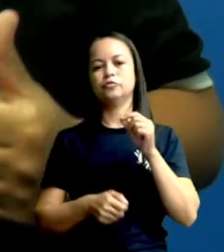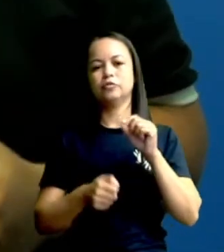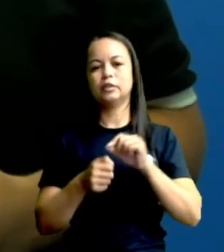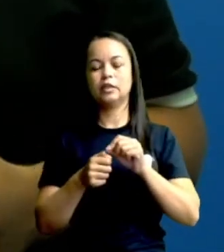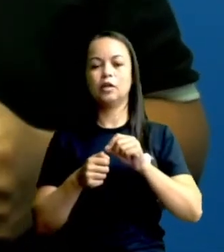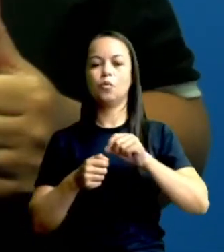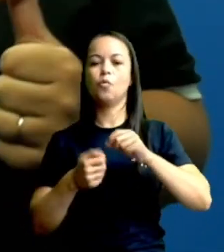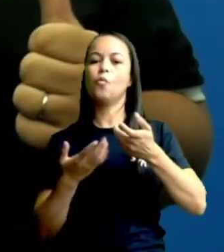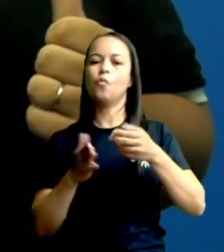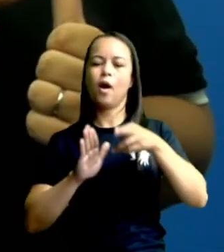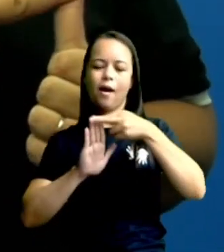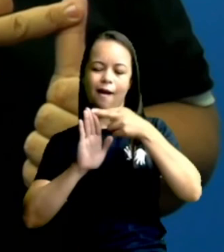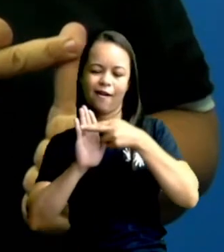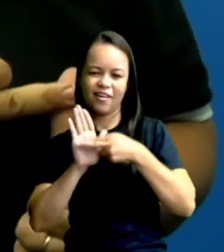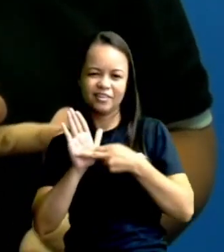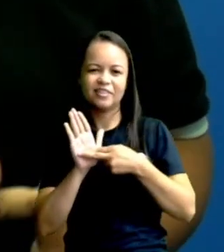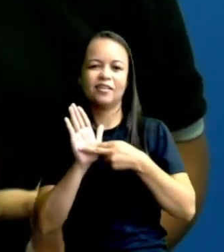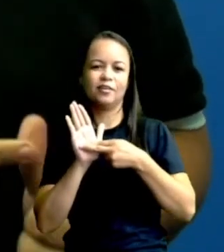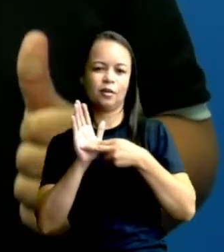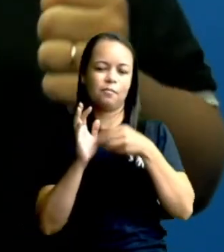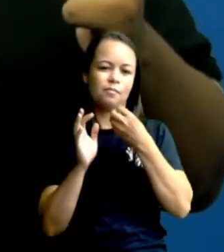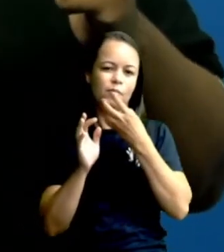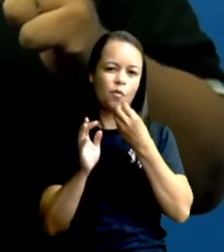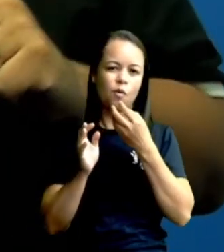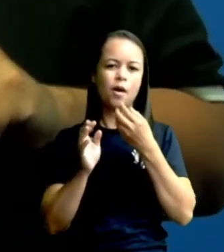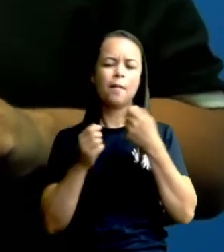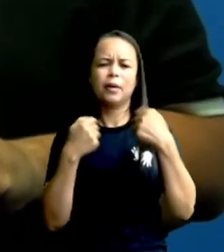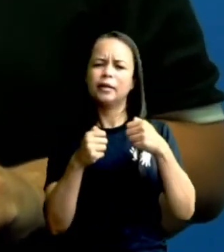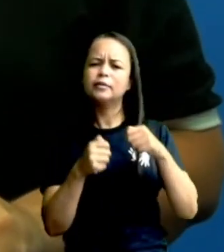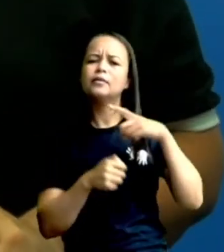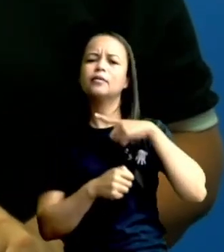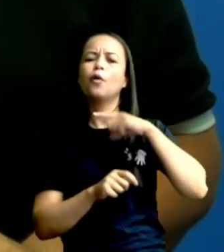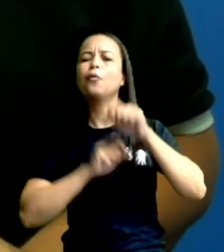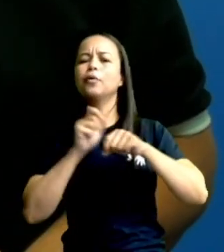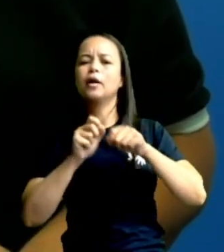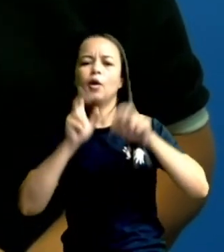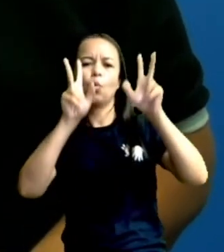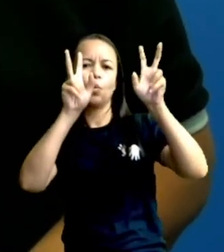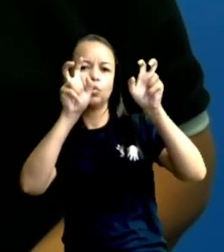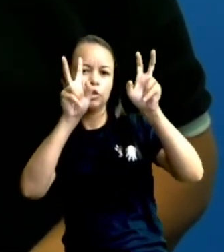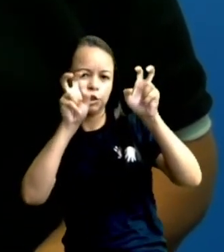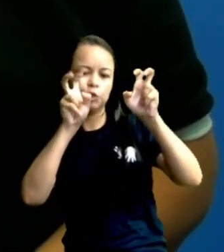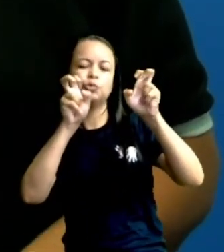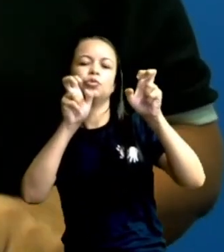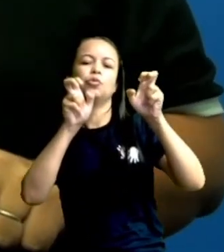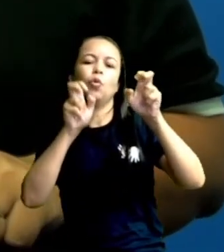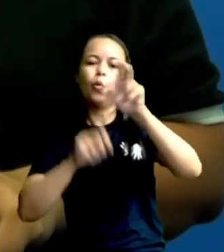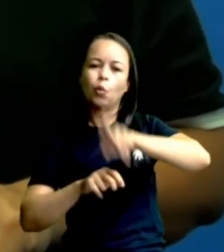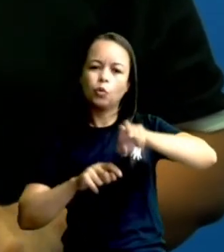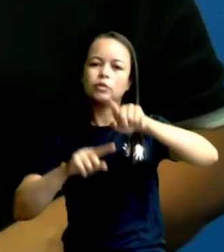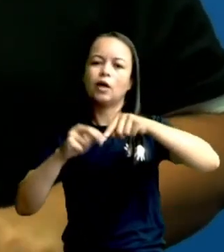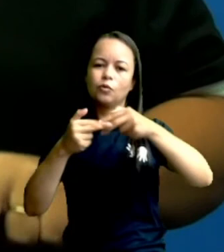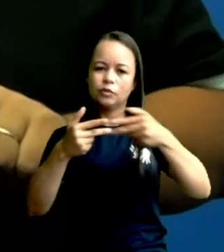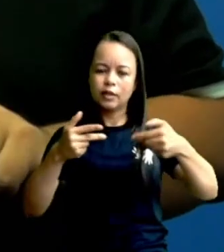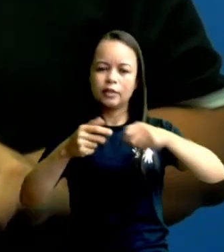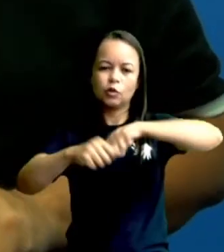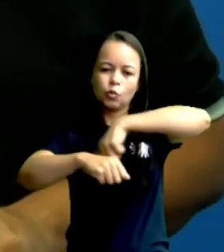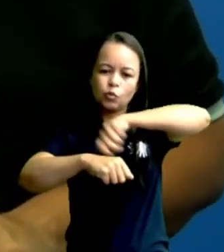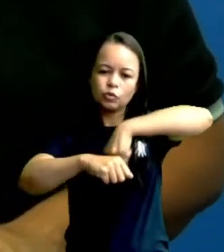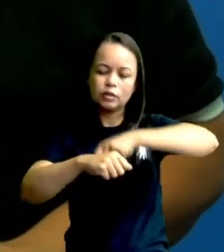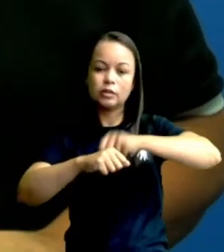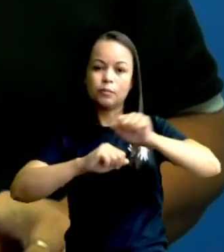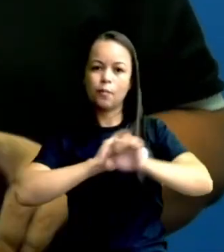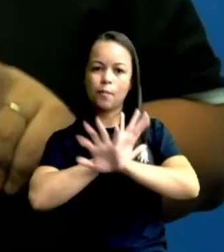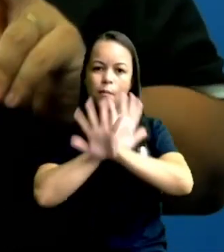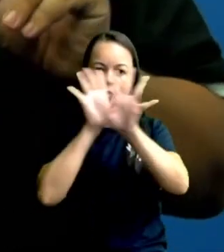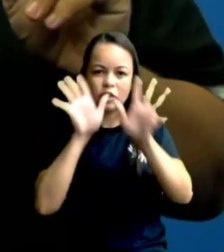ótima receita, temos que apresentar um bom título, utilizar bem os ingredientes, mostrar, deixar